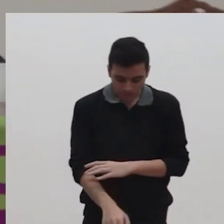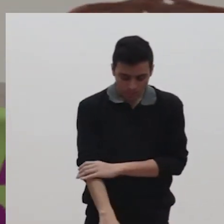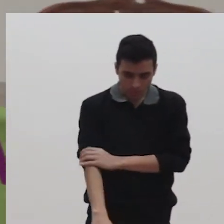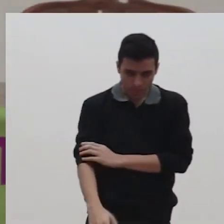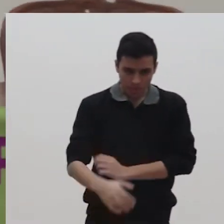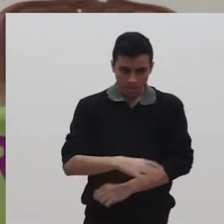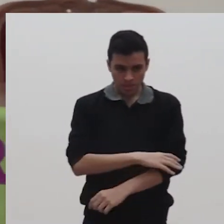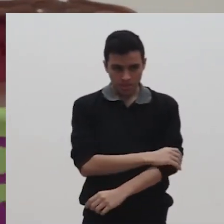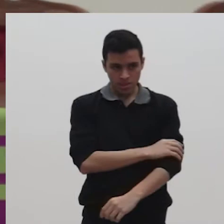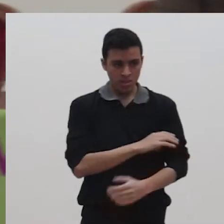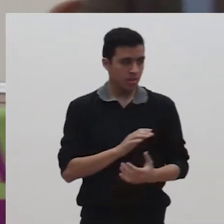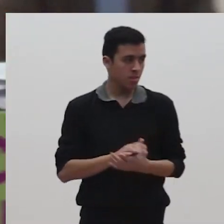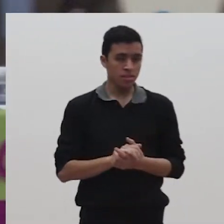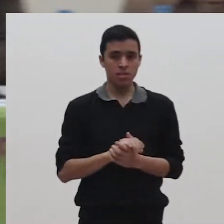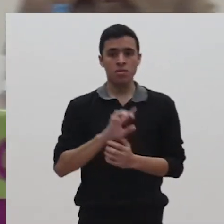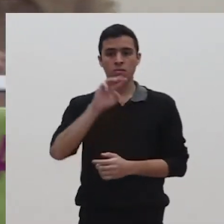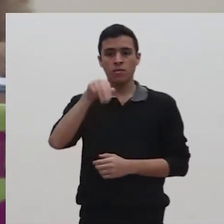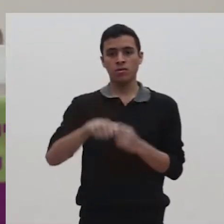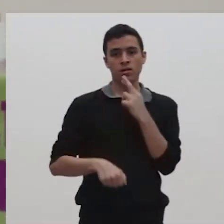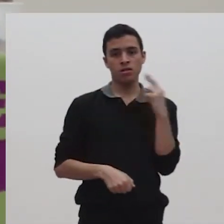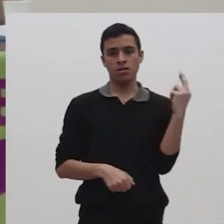Um minuto para a tréplica.